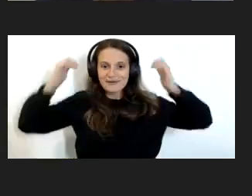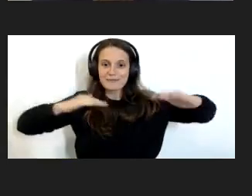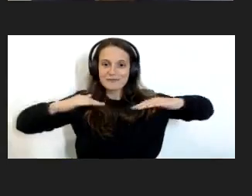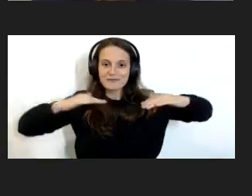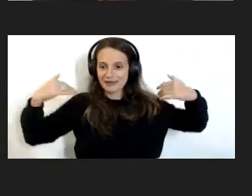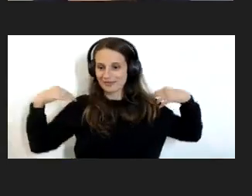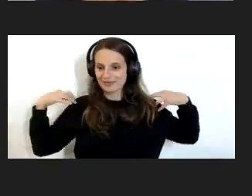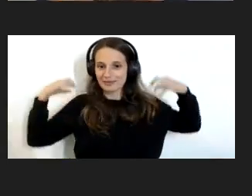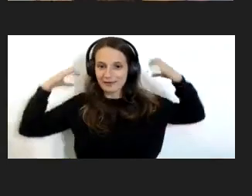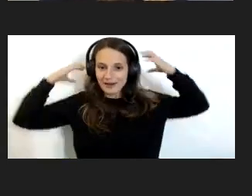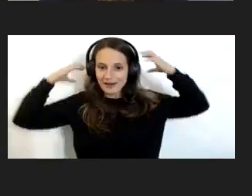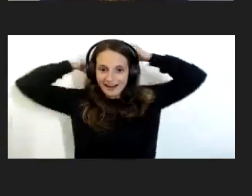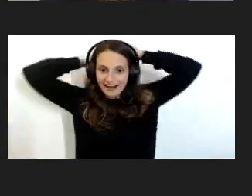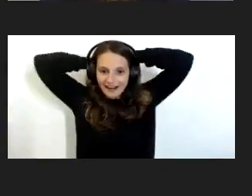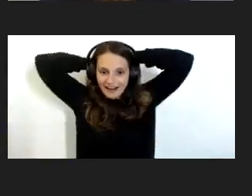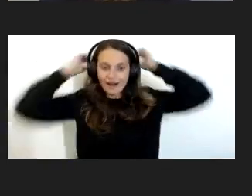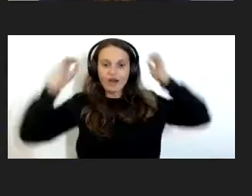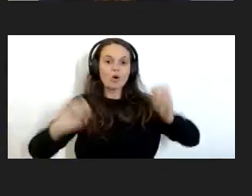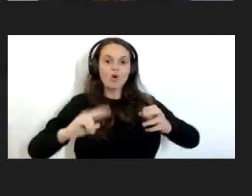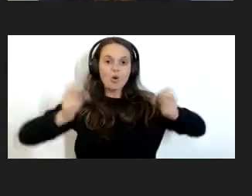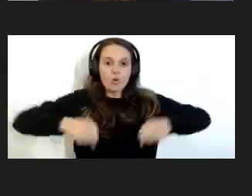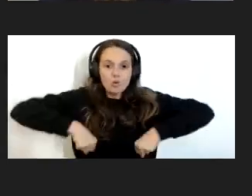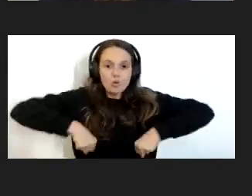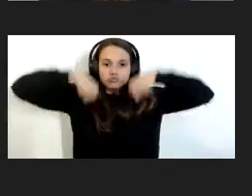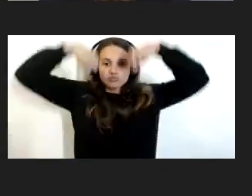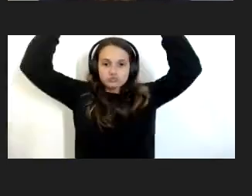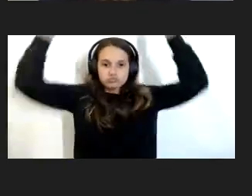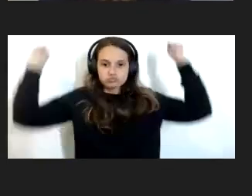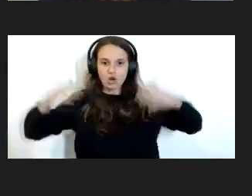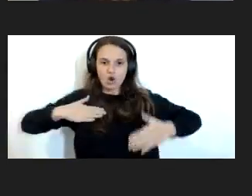Ou tirar uma camisa, por exemplo.